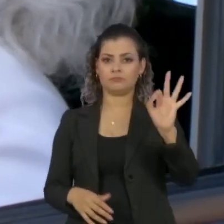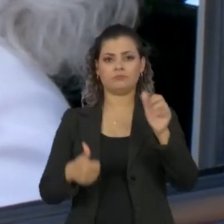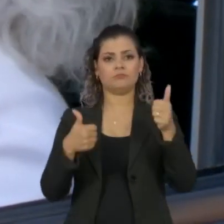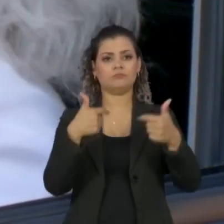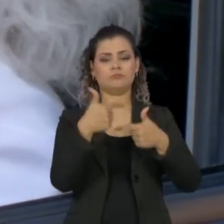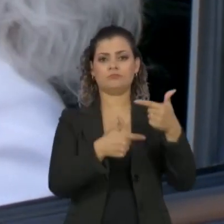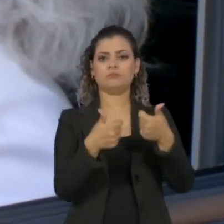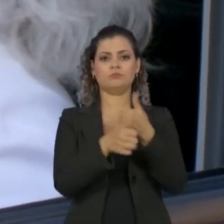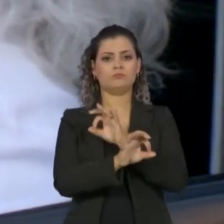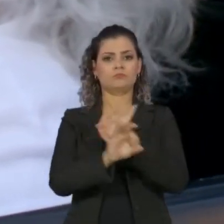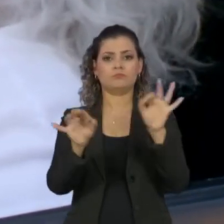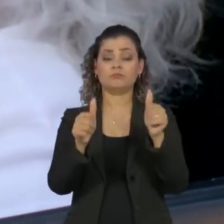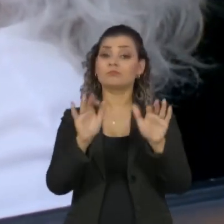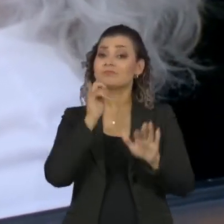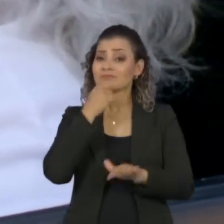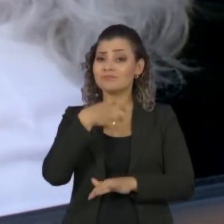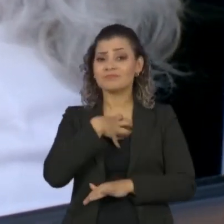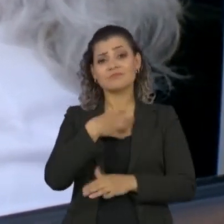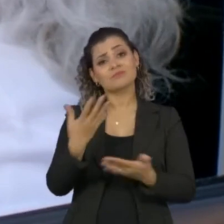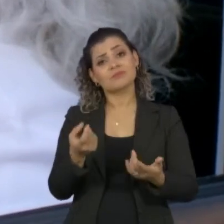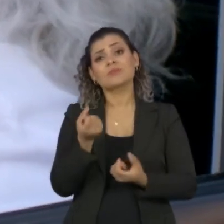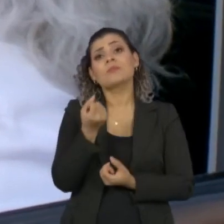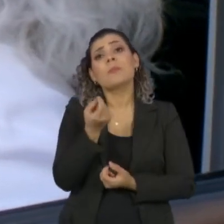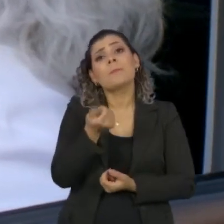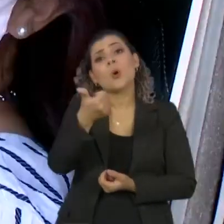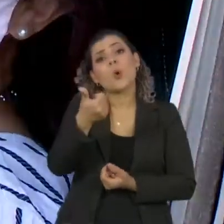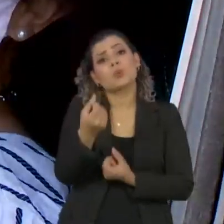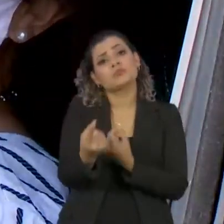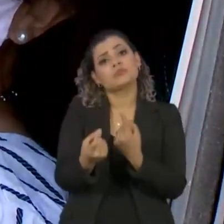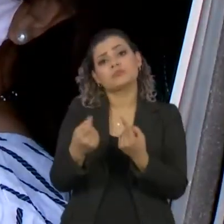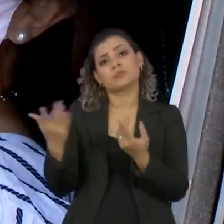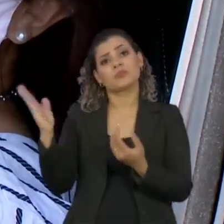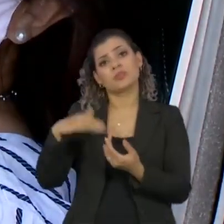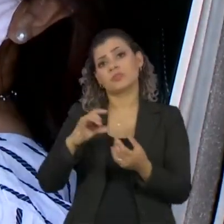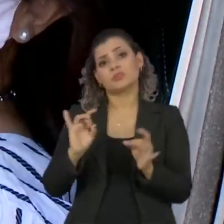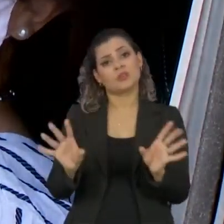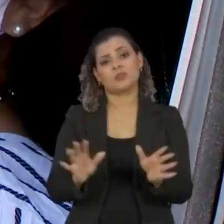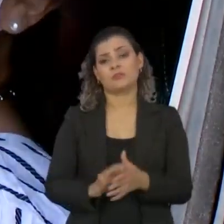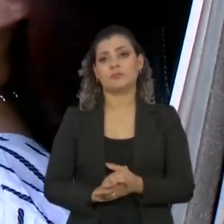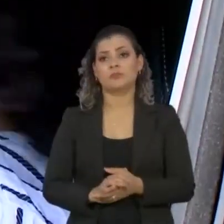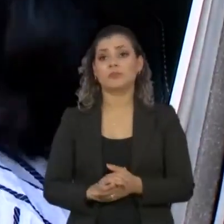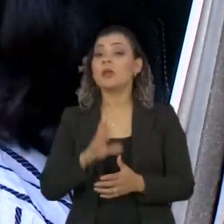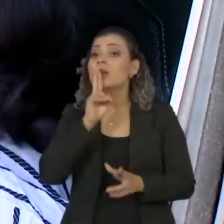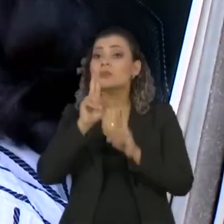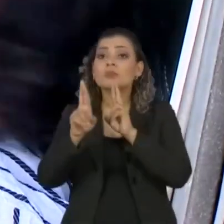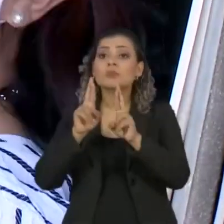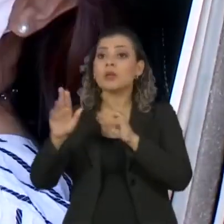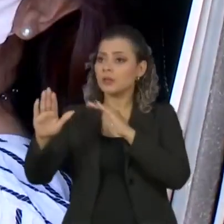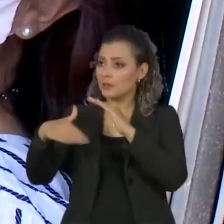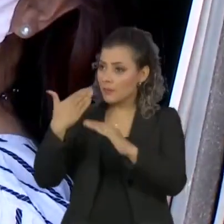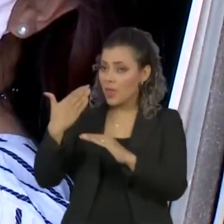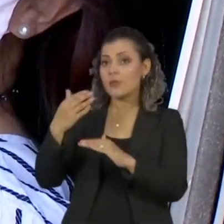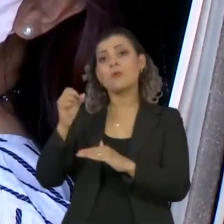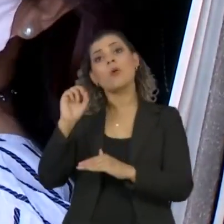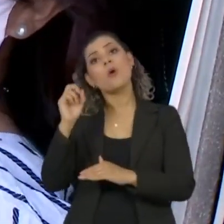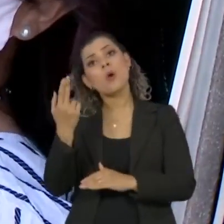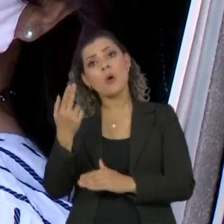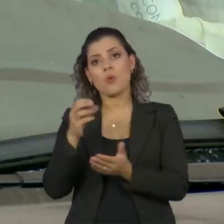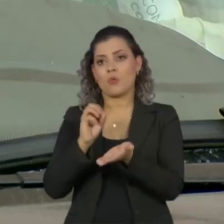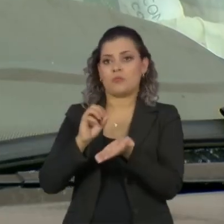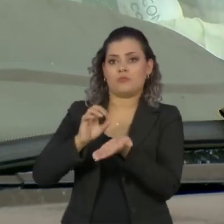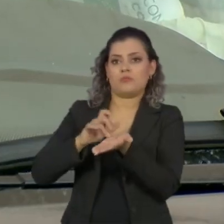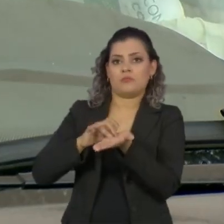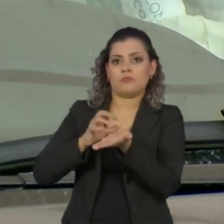trabalho. Uma pena que são poucos que conseguem fazer. O resultado vem depois como? É e-mail ou